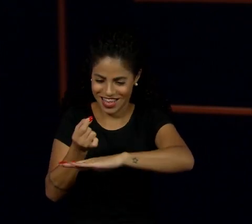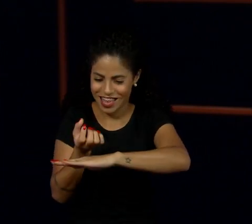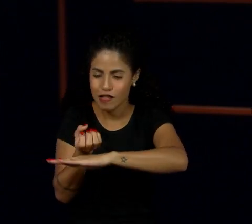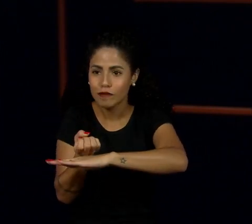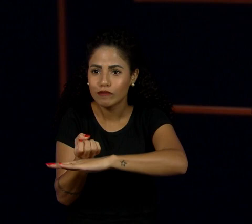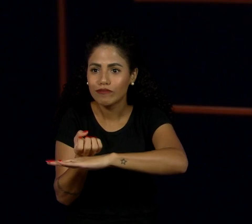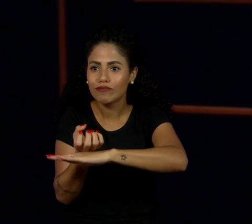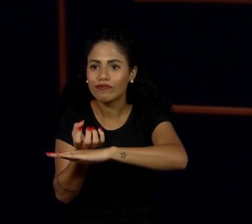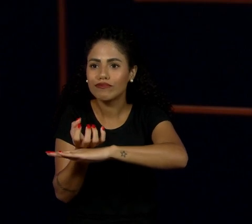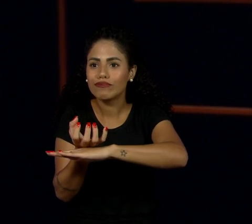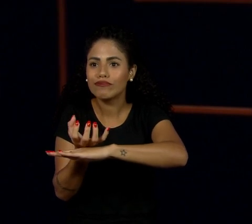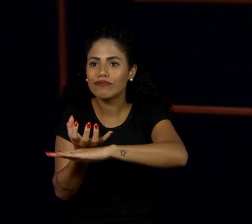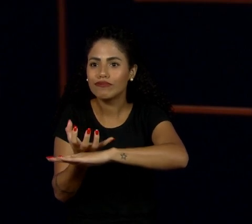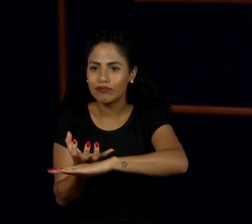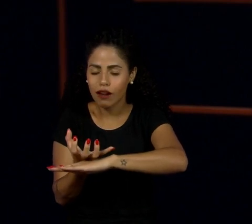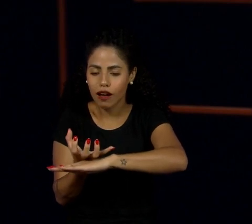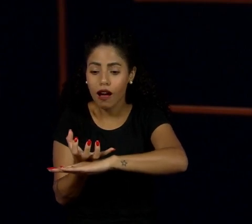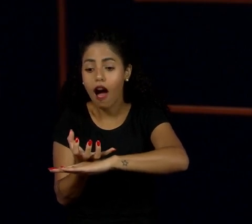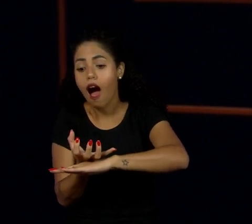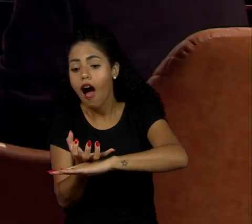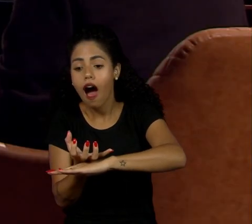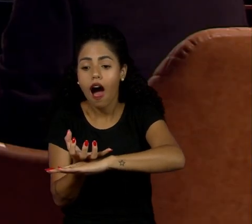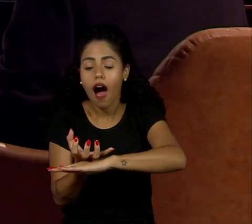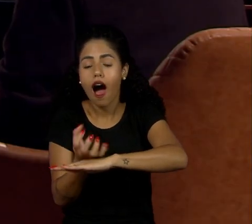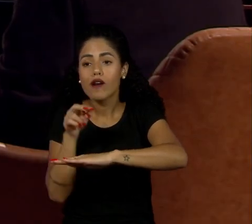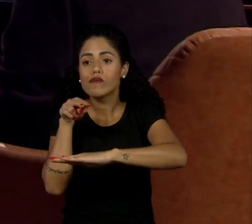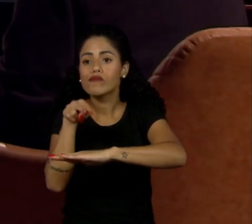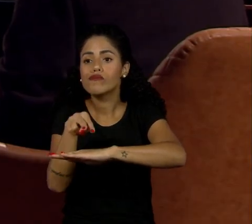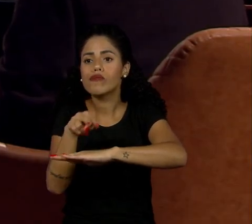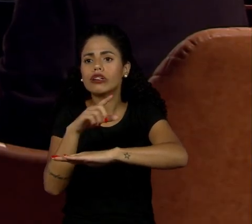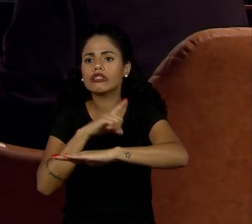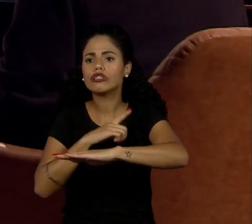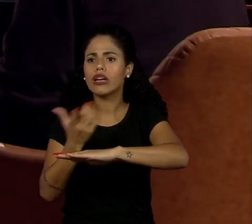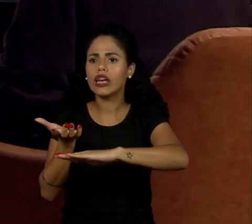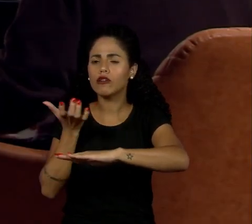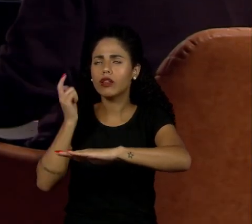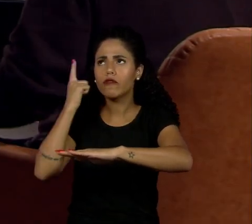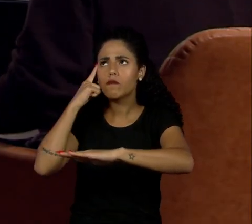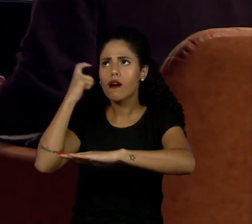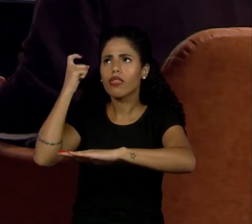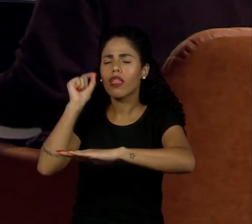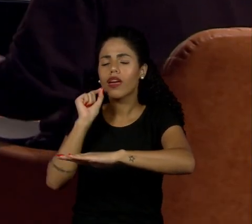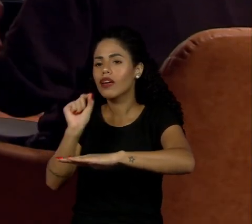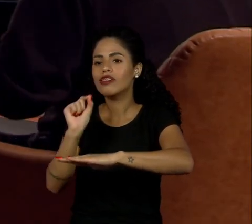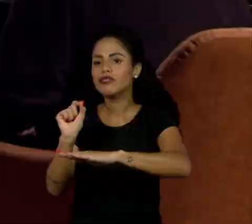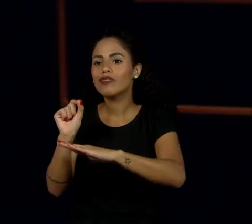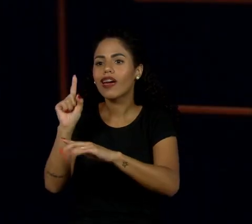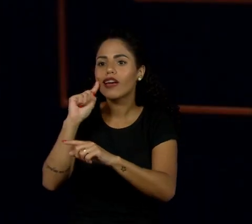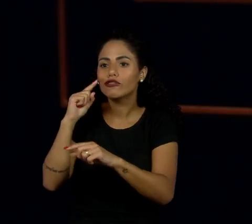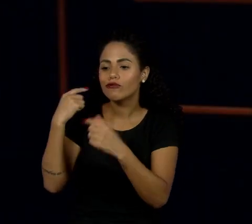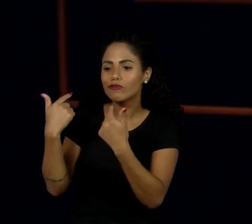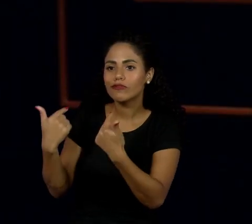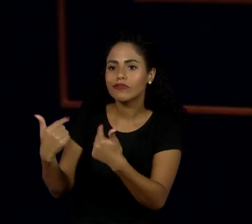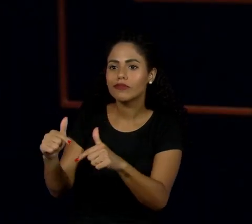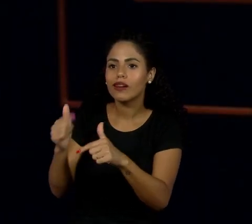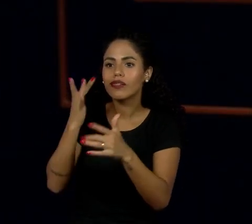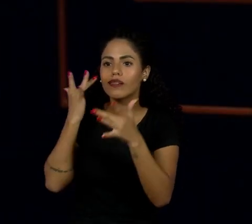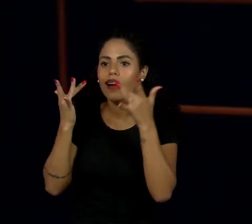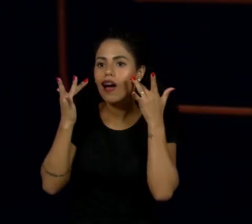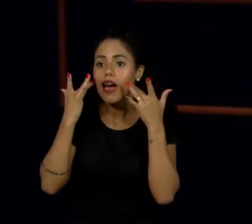gente, no projeto tem Vitória Régia. A gente precisa colocar. E despenquei a estudar